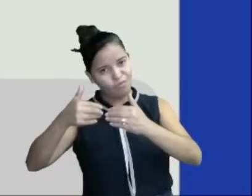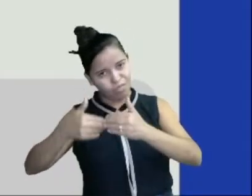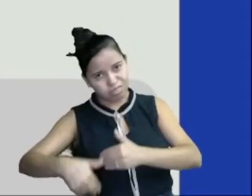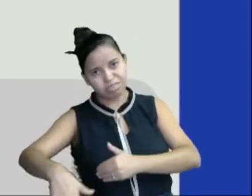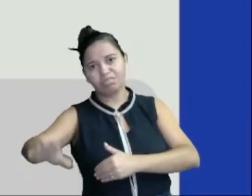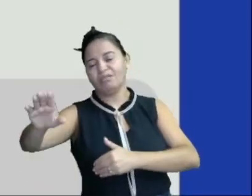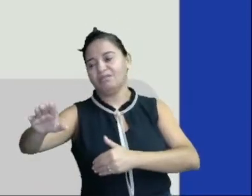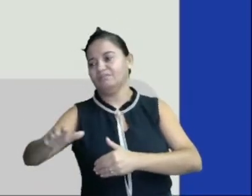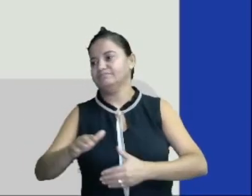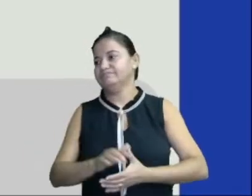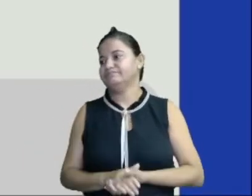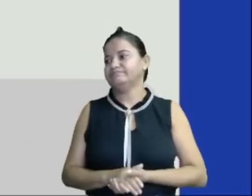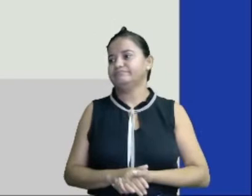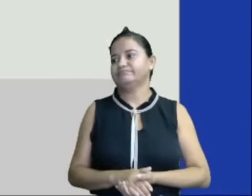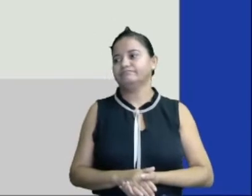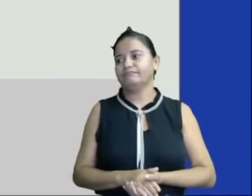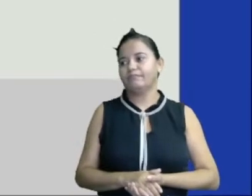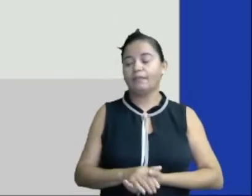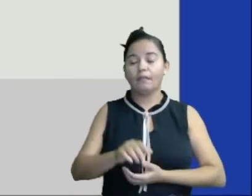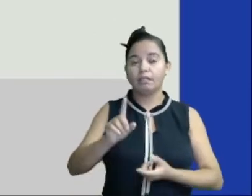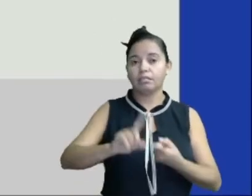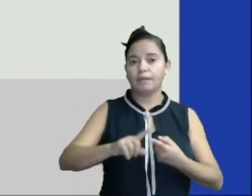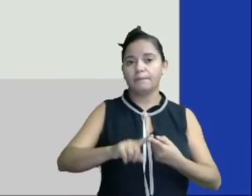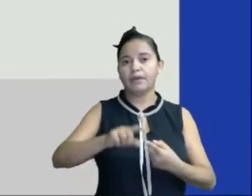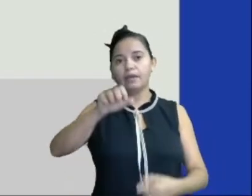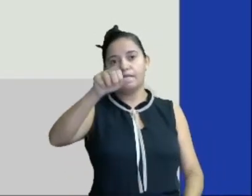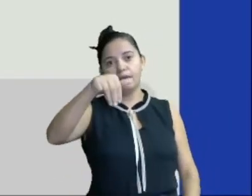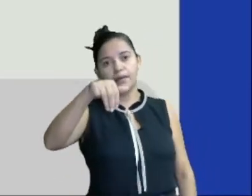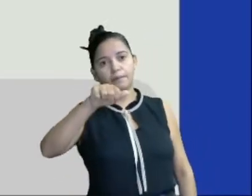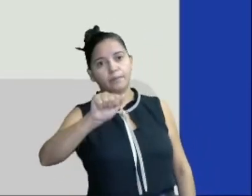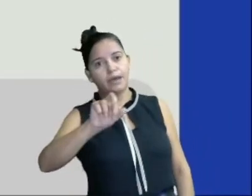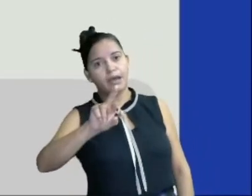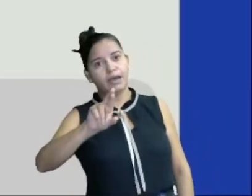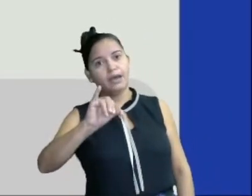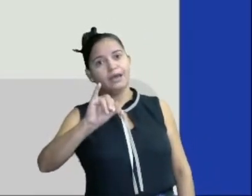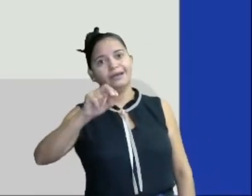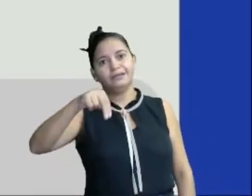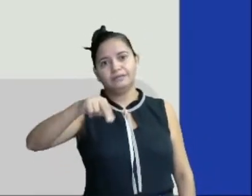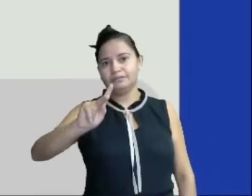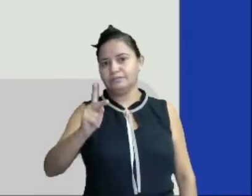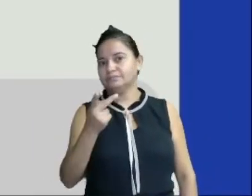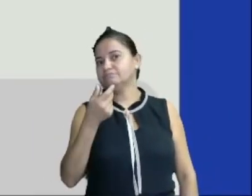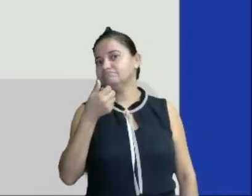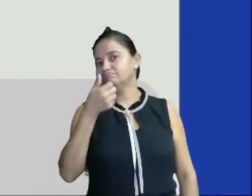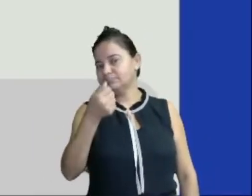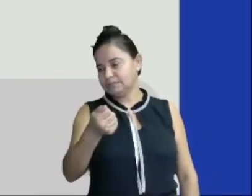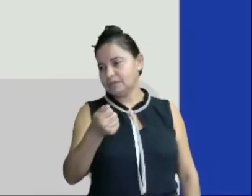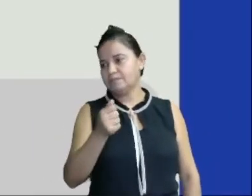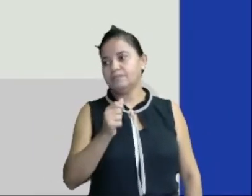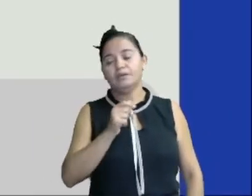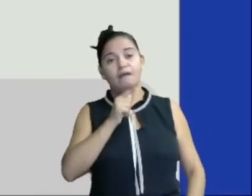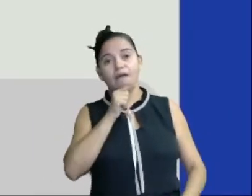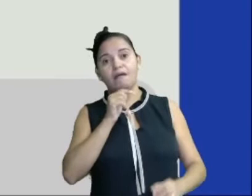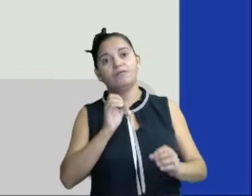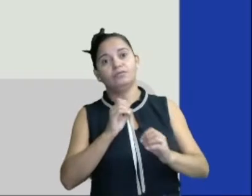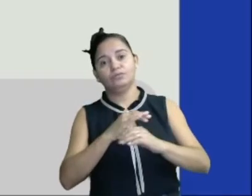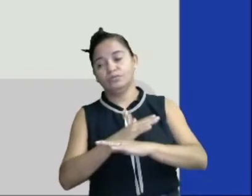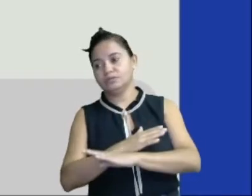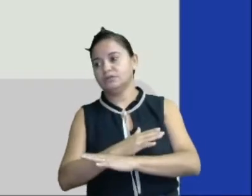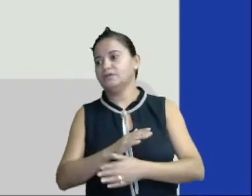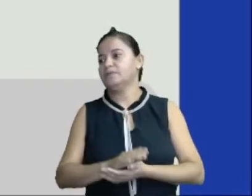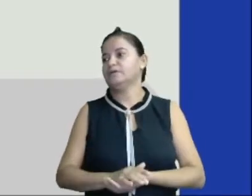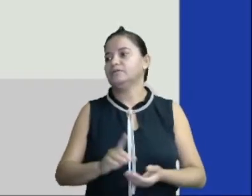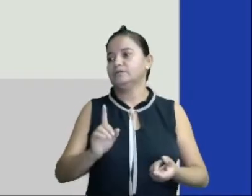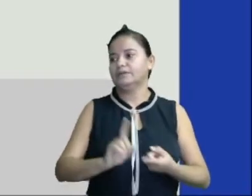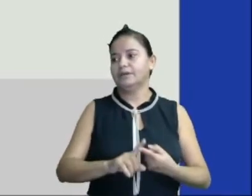a erosão marinha, que vai ser causada pela água do mar, tá certo? Nós temos a erosão